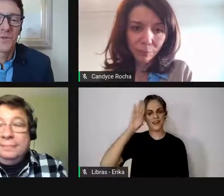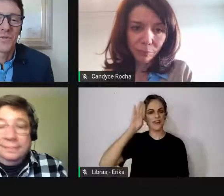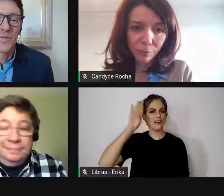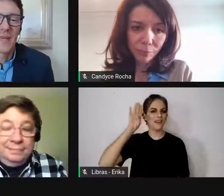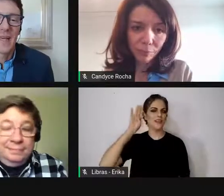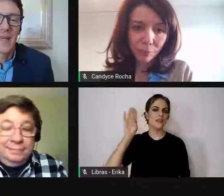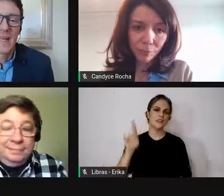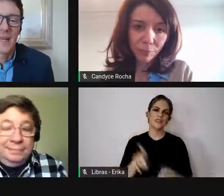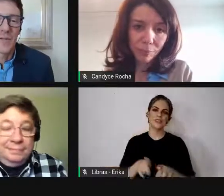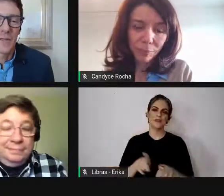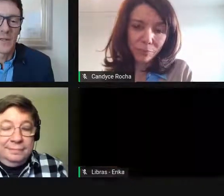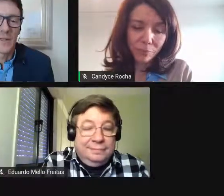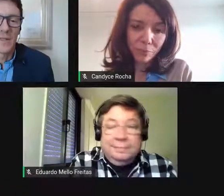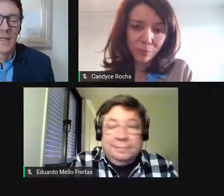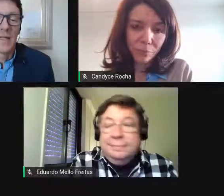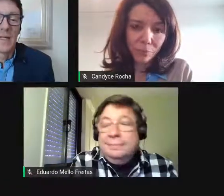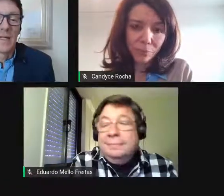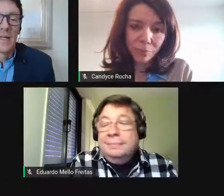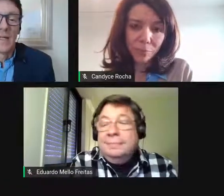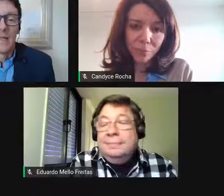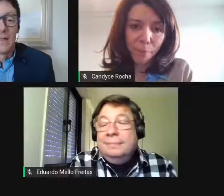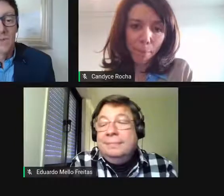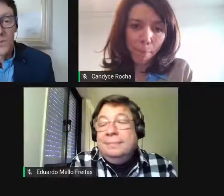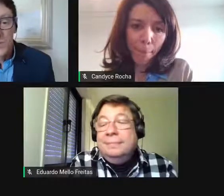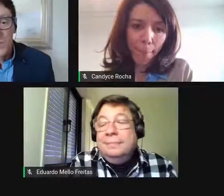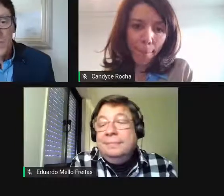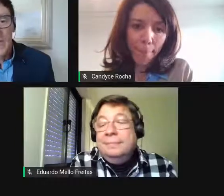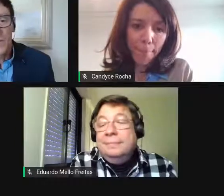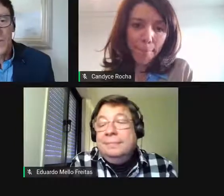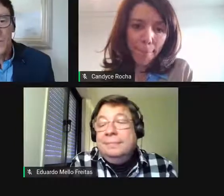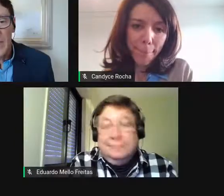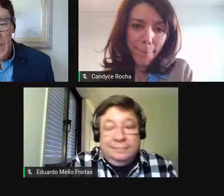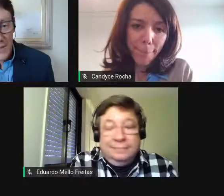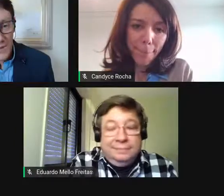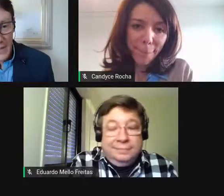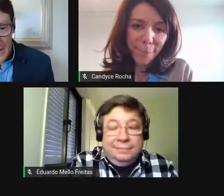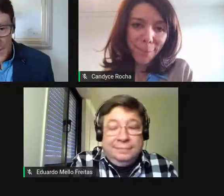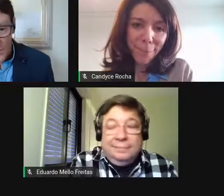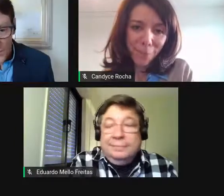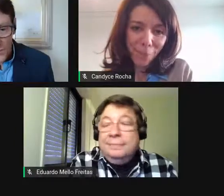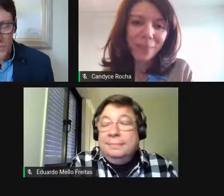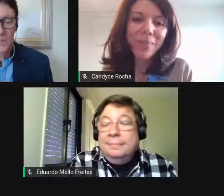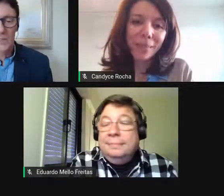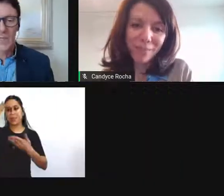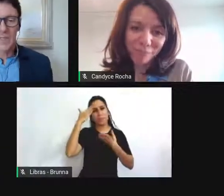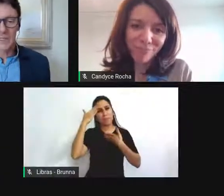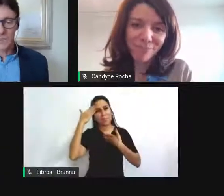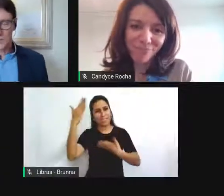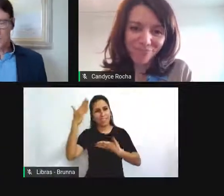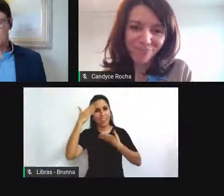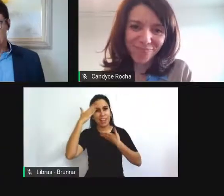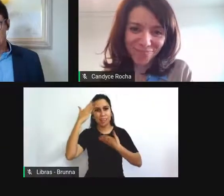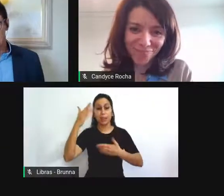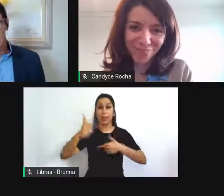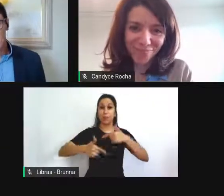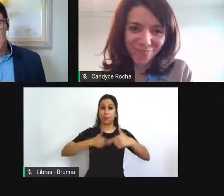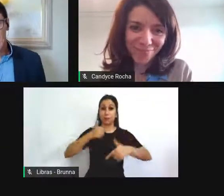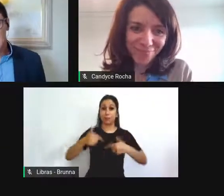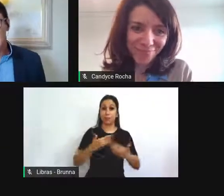isso muito claro para nós. Todos inspiradores, obrigado muito por estarem aqui